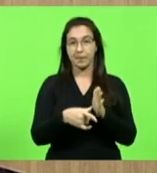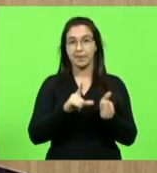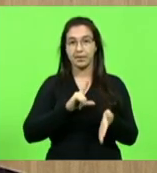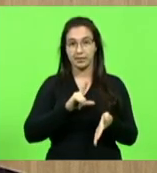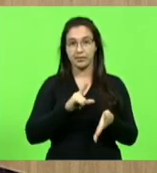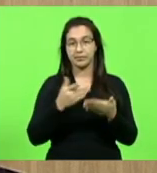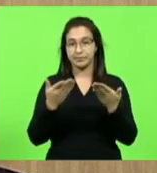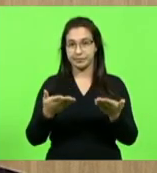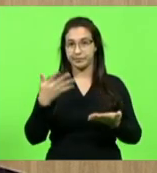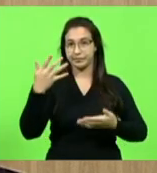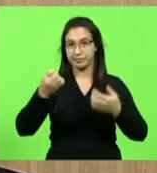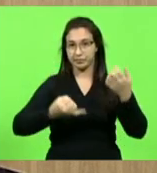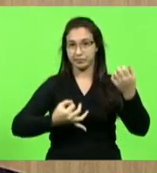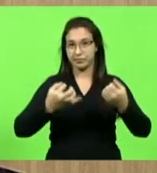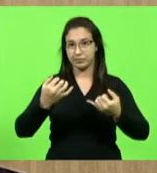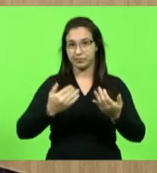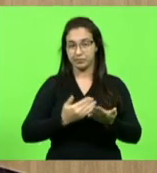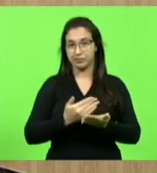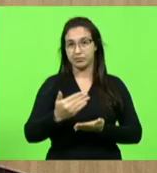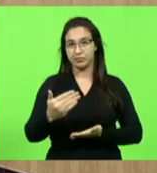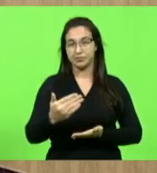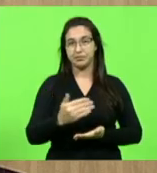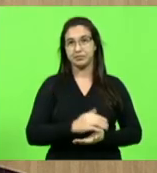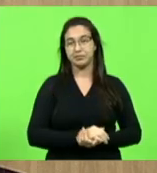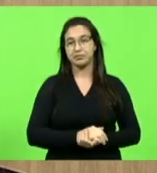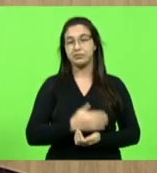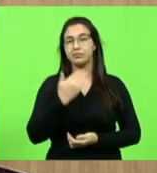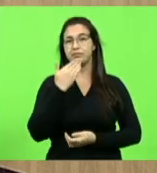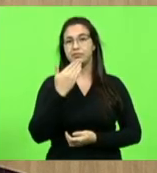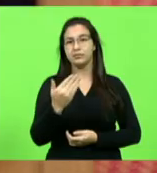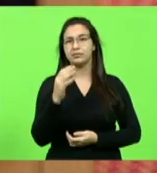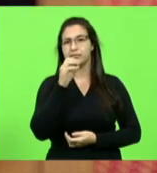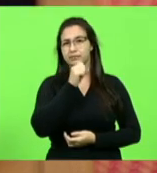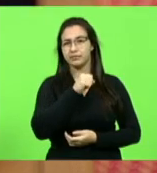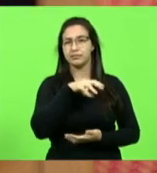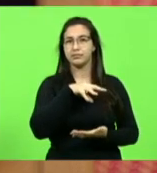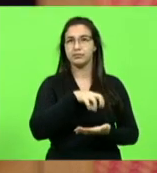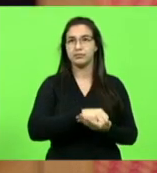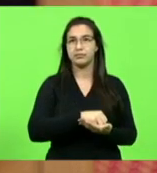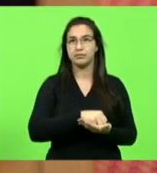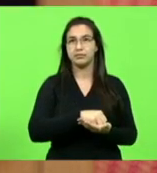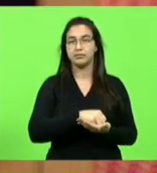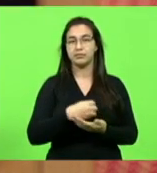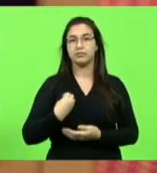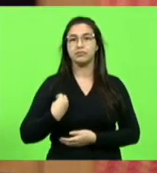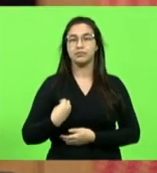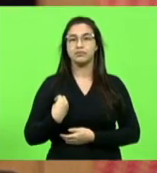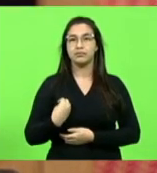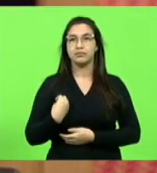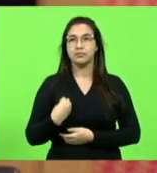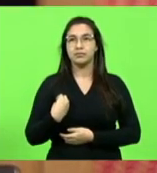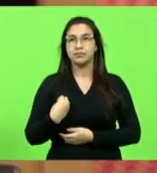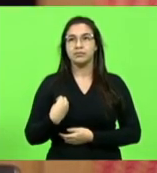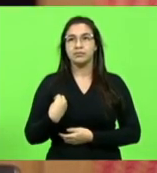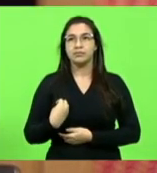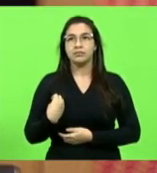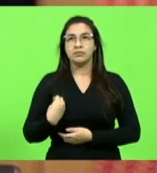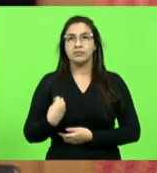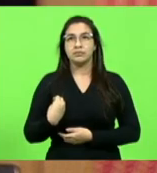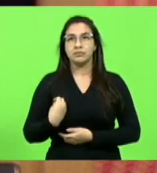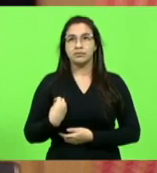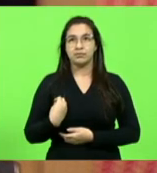a palavra aí, eu pediria aí só para registrar a presença